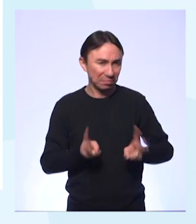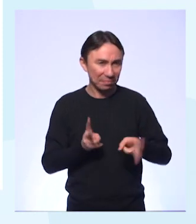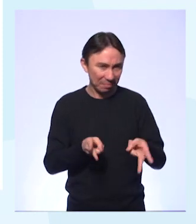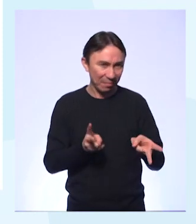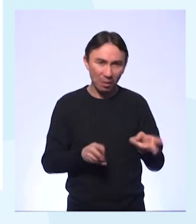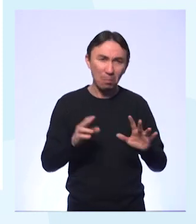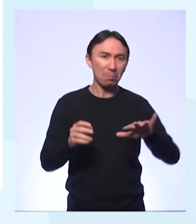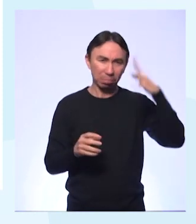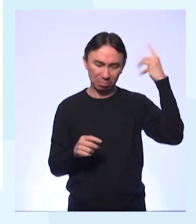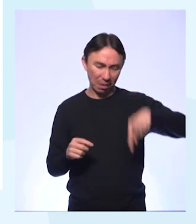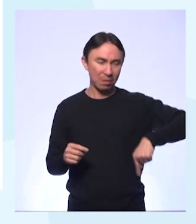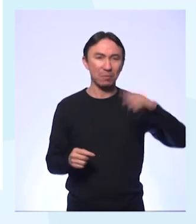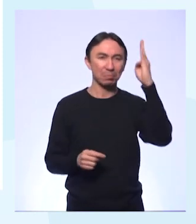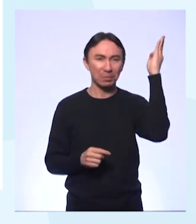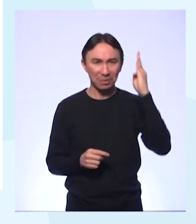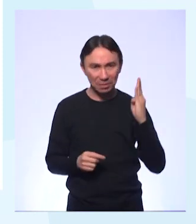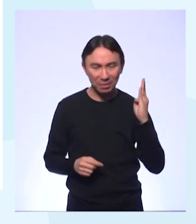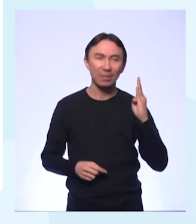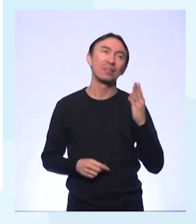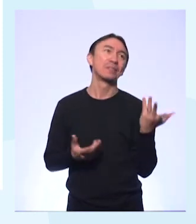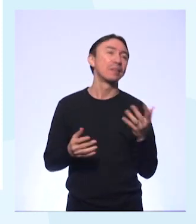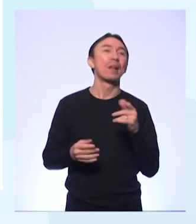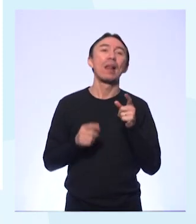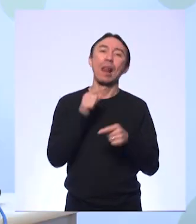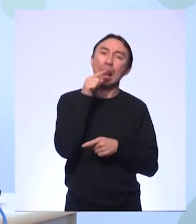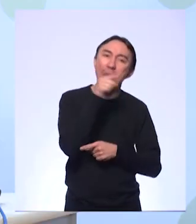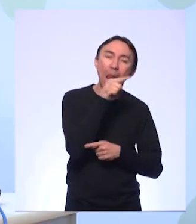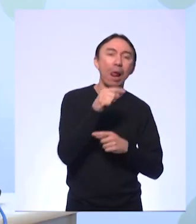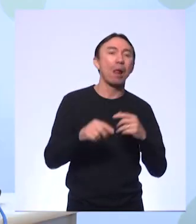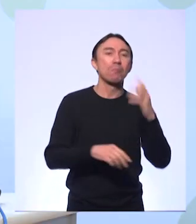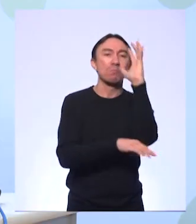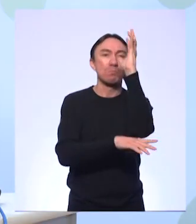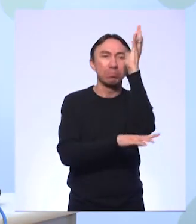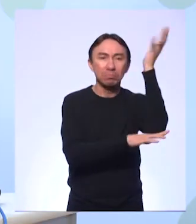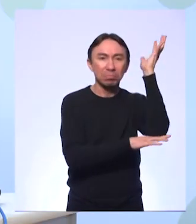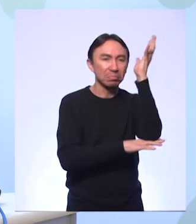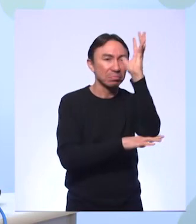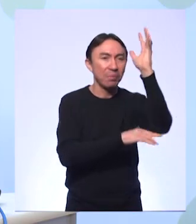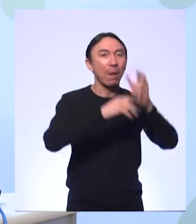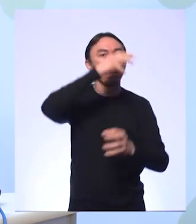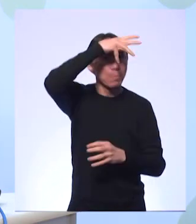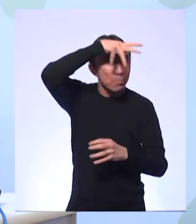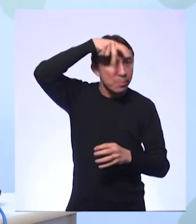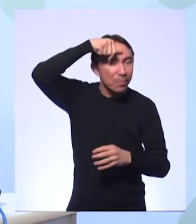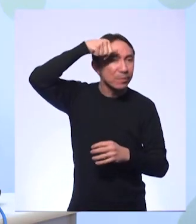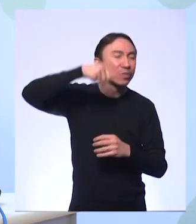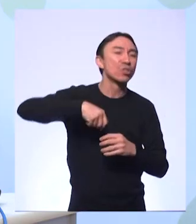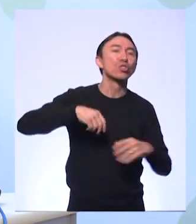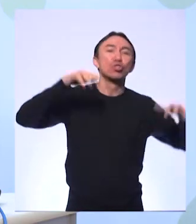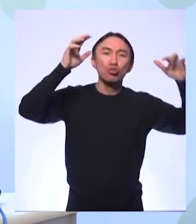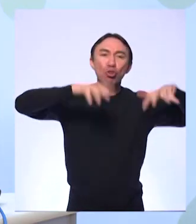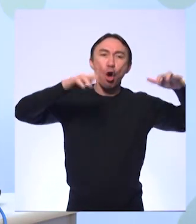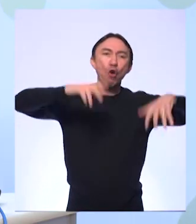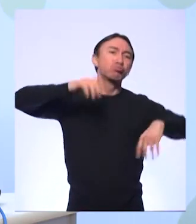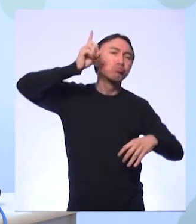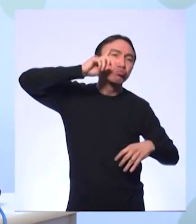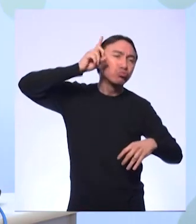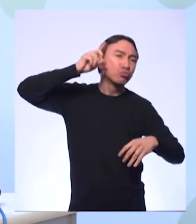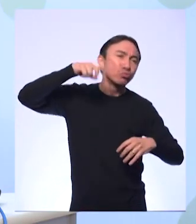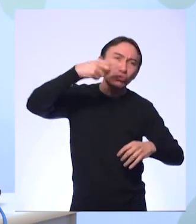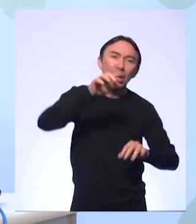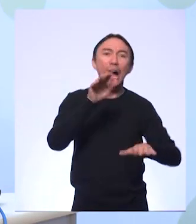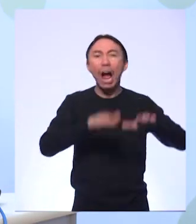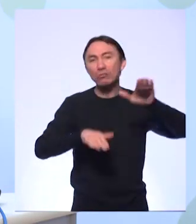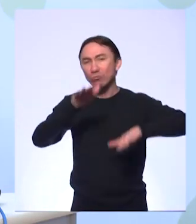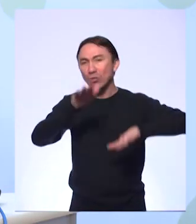temos lá, principalmente na floresta amazônica, né, que chove todo dia e chove até várias vezes ao dia por causa dessa questão da linha do